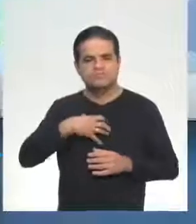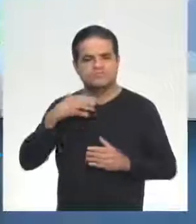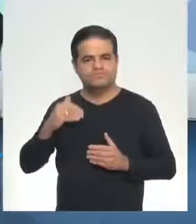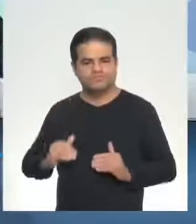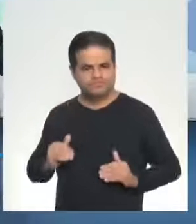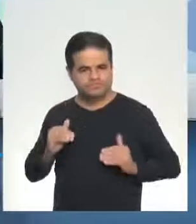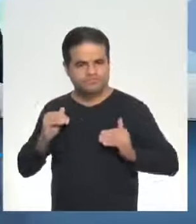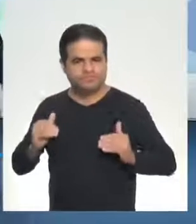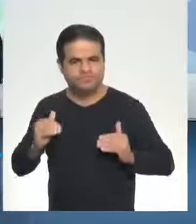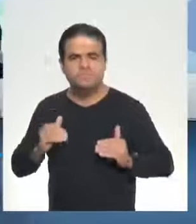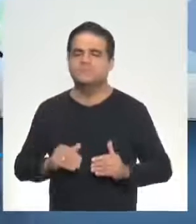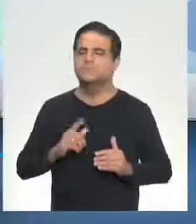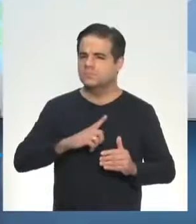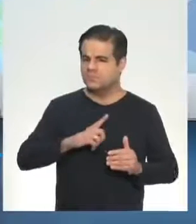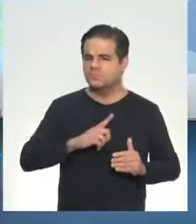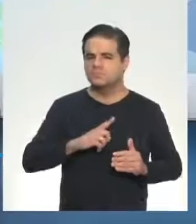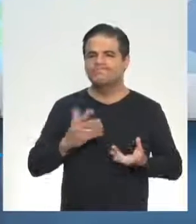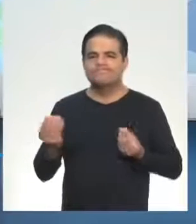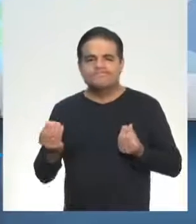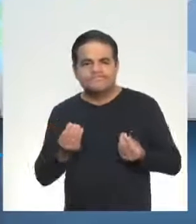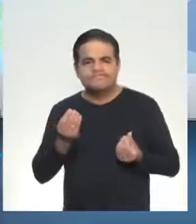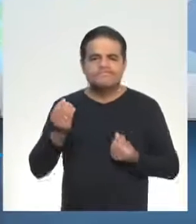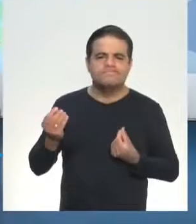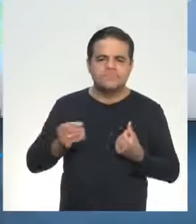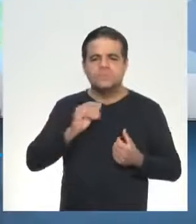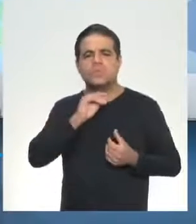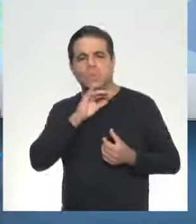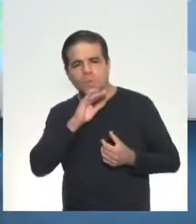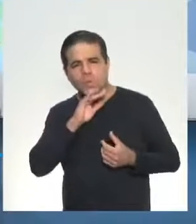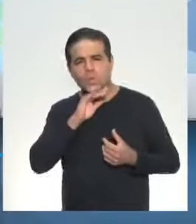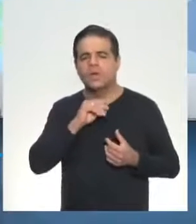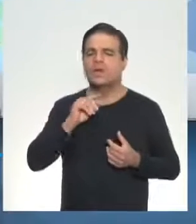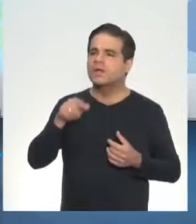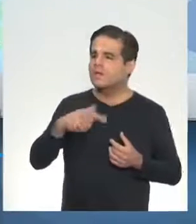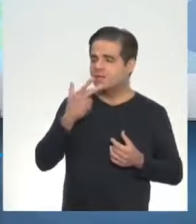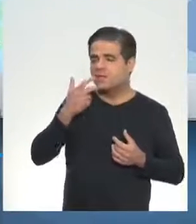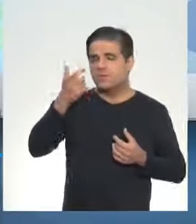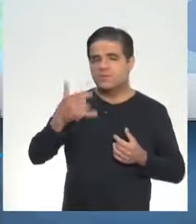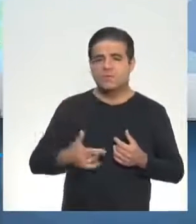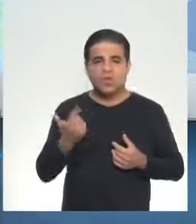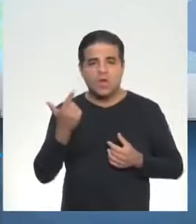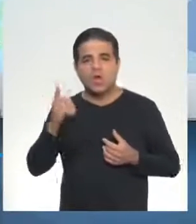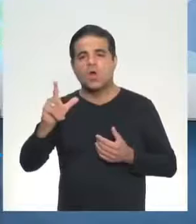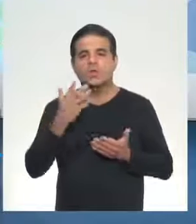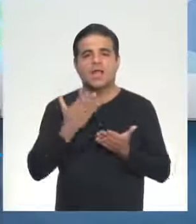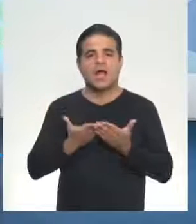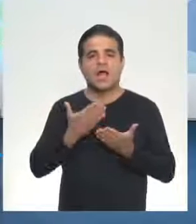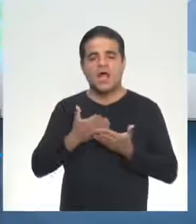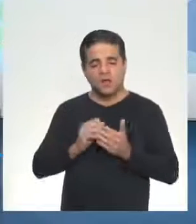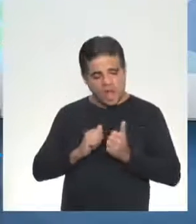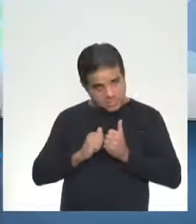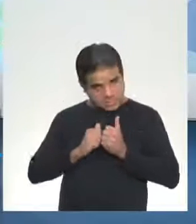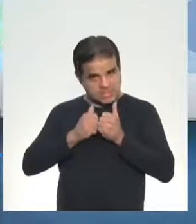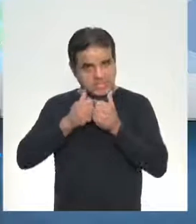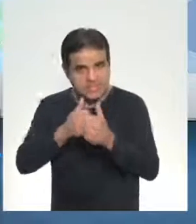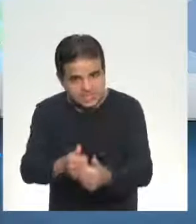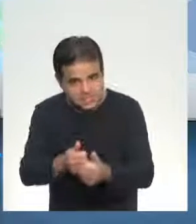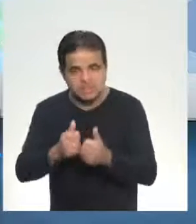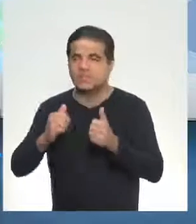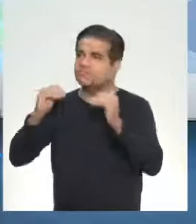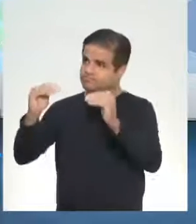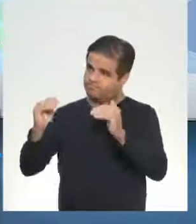Isso. Né? Tom meio ruim, já que você falou na outra aula da questão de seguir uma hierarquia,